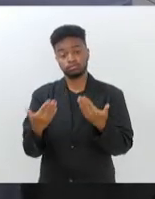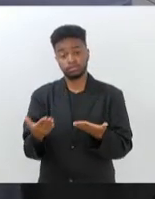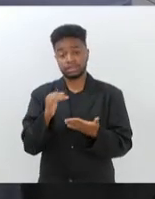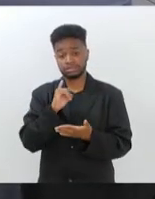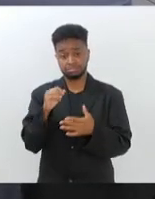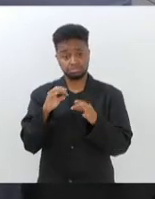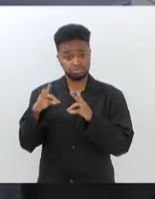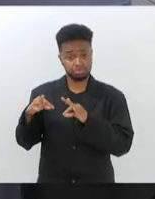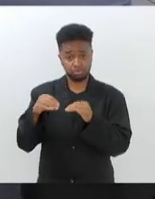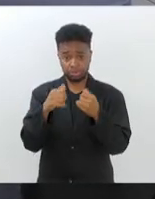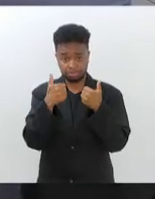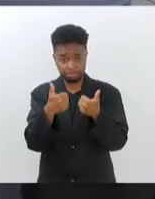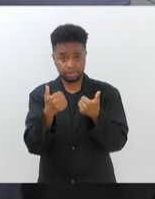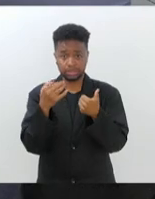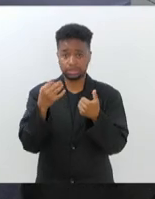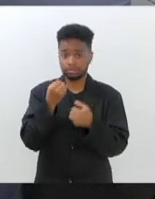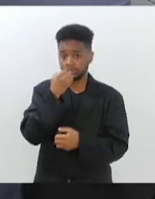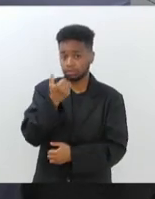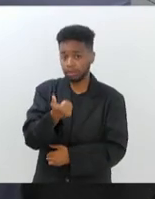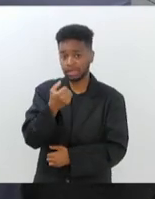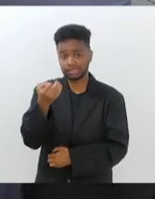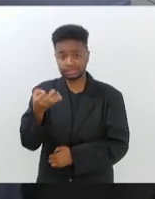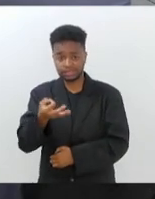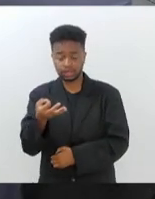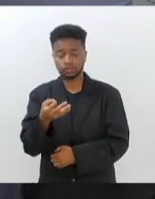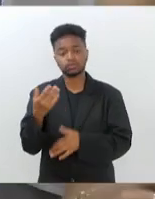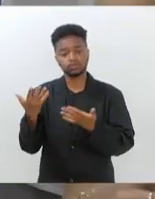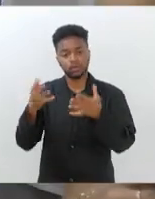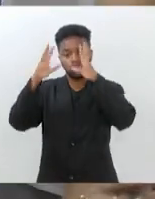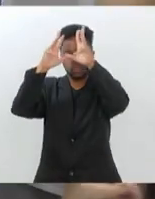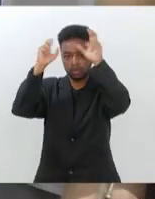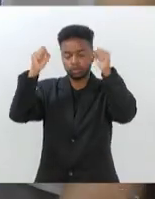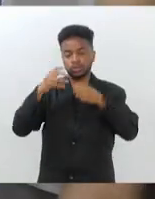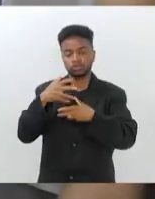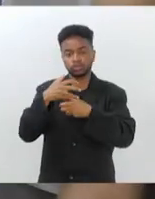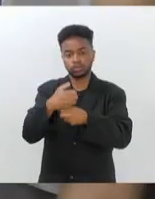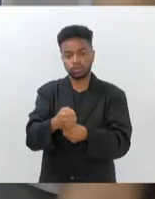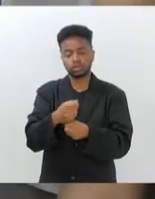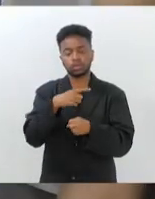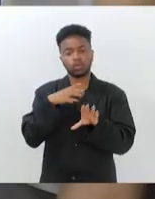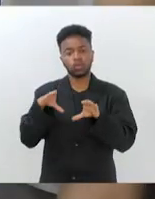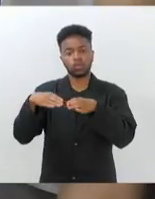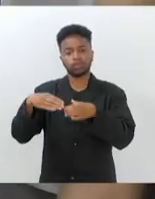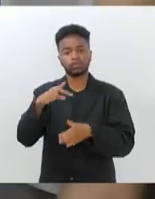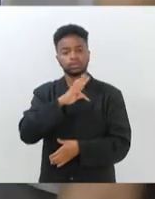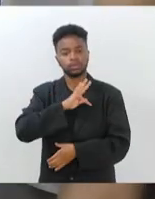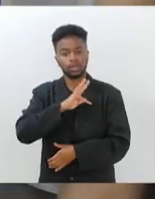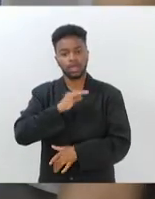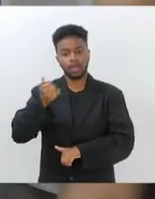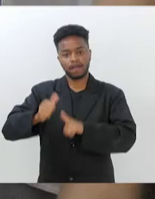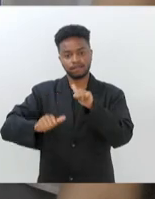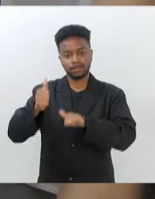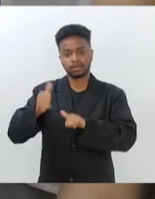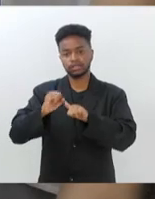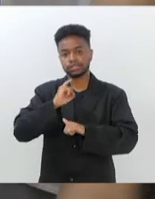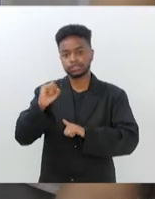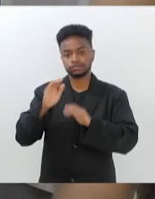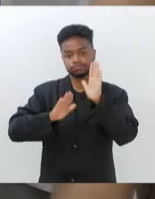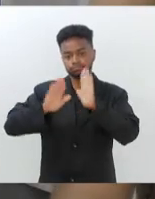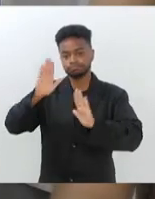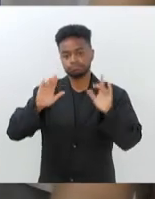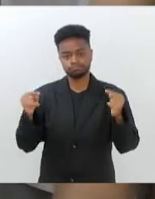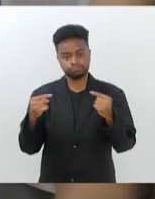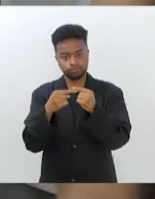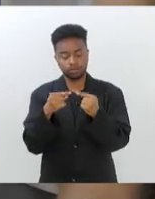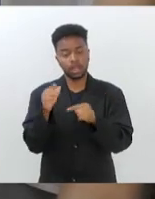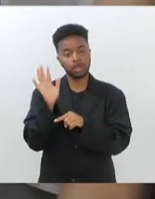certinho se tá tudo correto o Tribunal de Contas que tem um corpo técnico preparado para avaliar se a licitação está de acordo vai auxiliar o